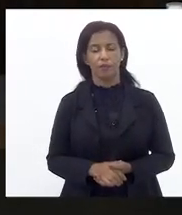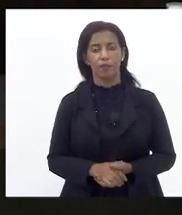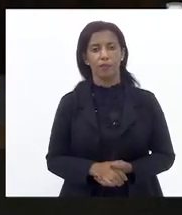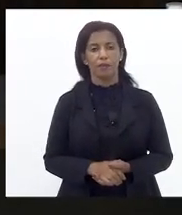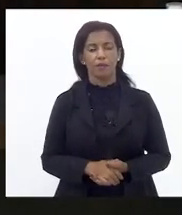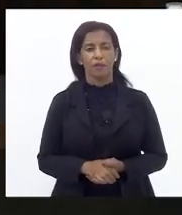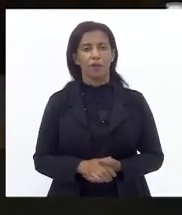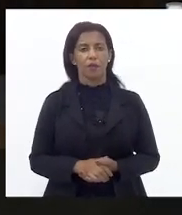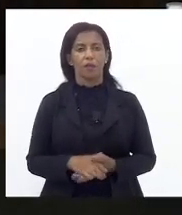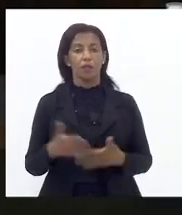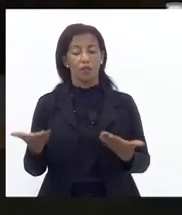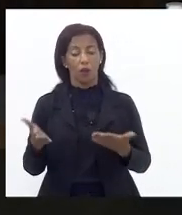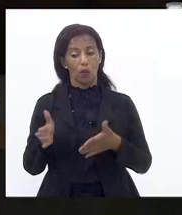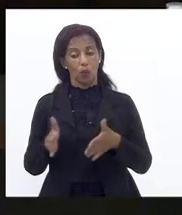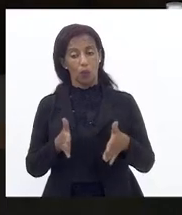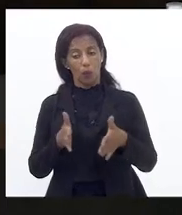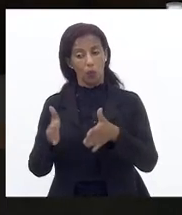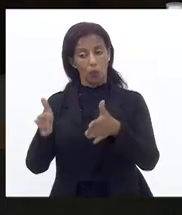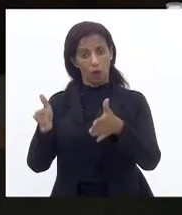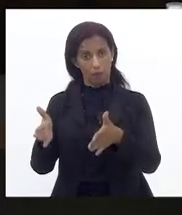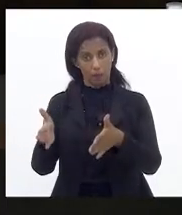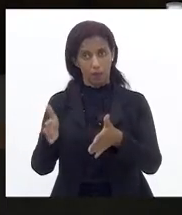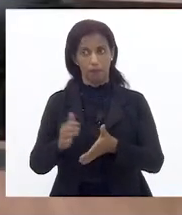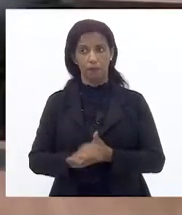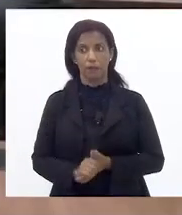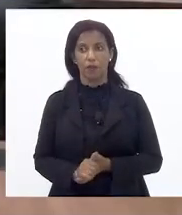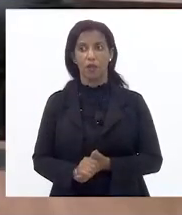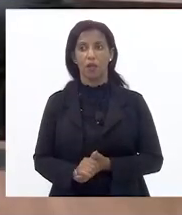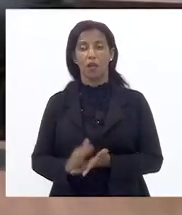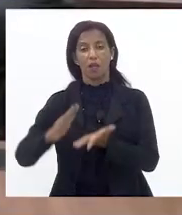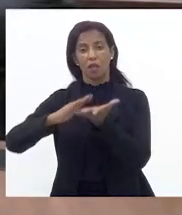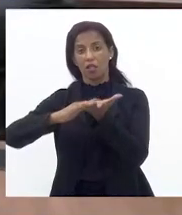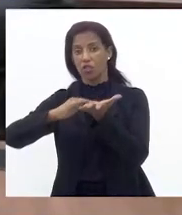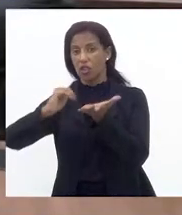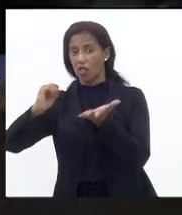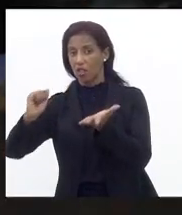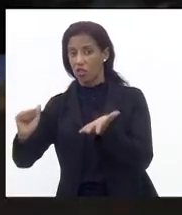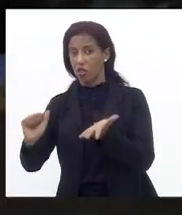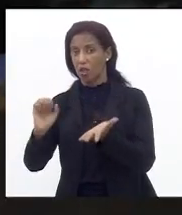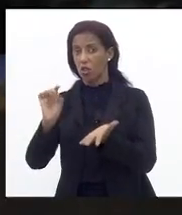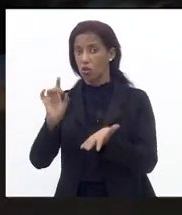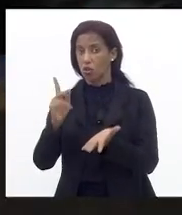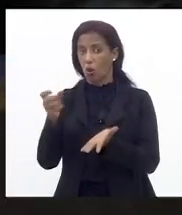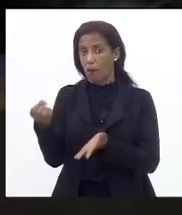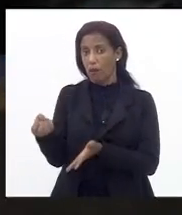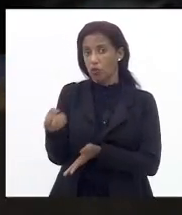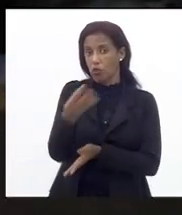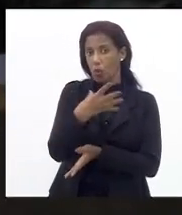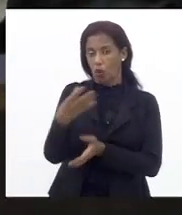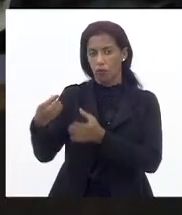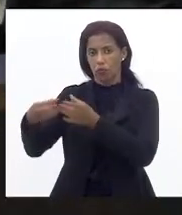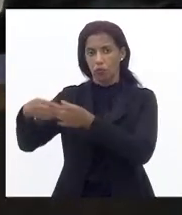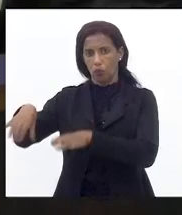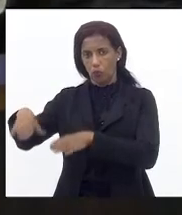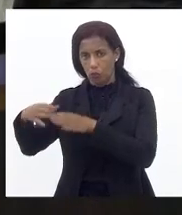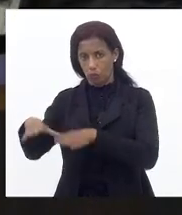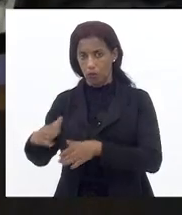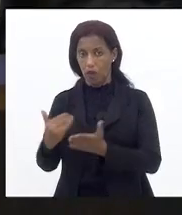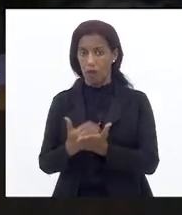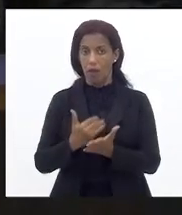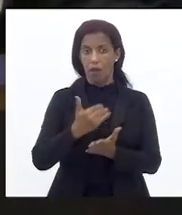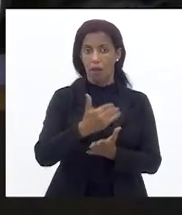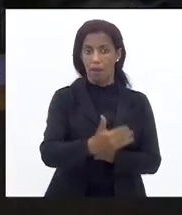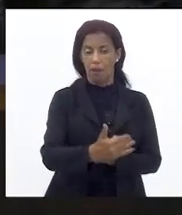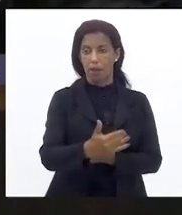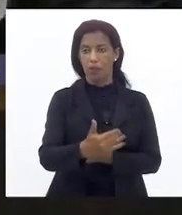seria ele se estinguir somente para os novos concursados a